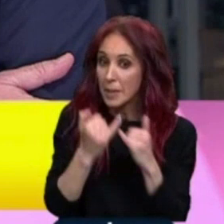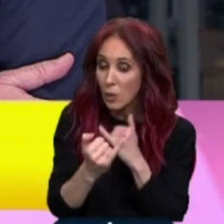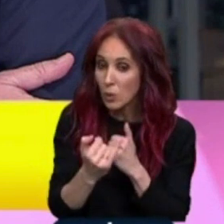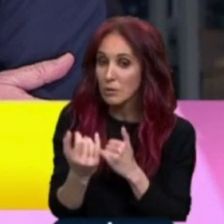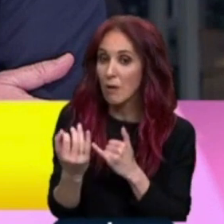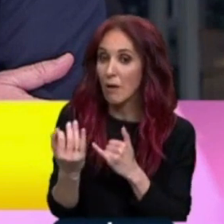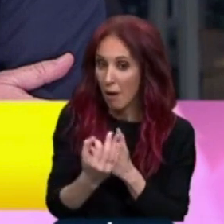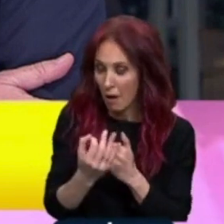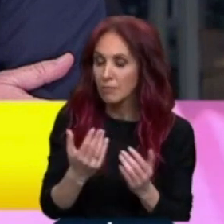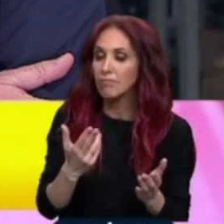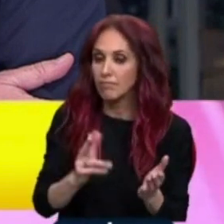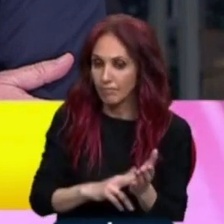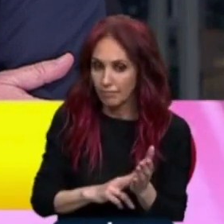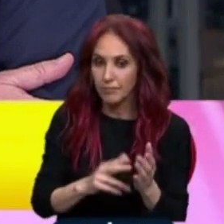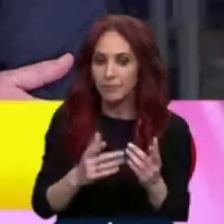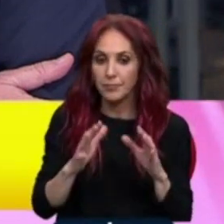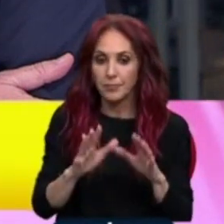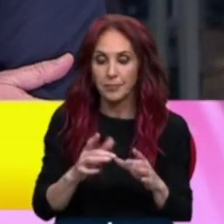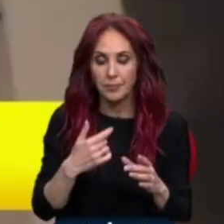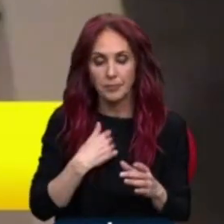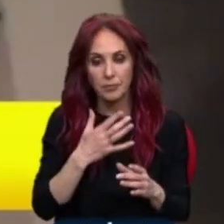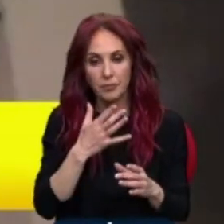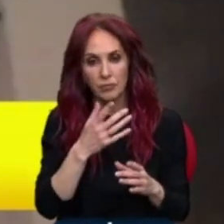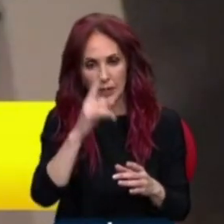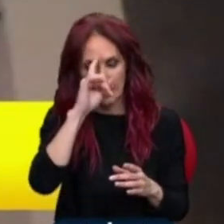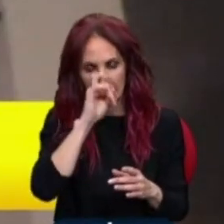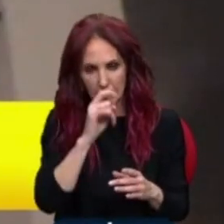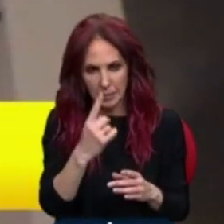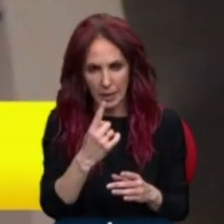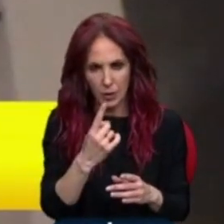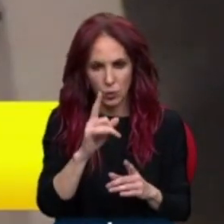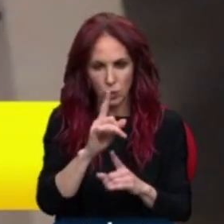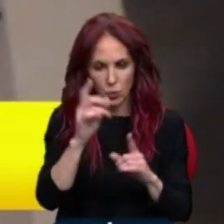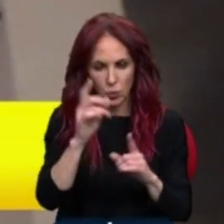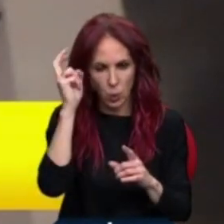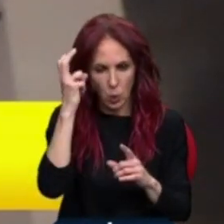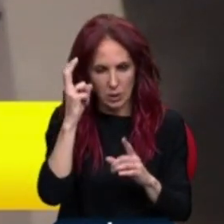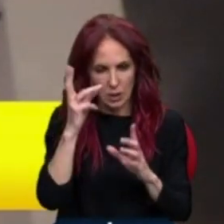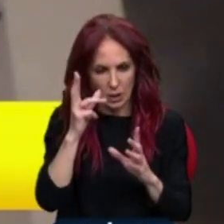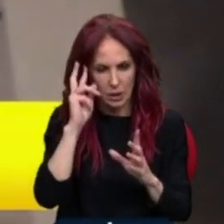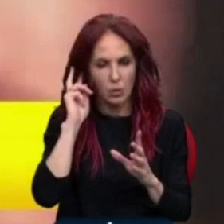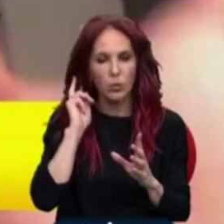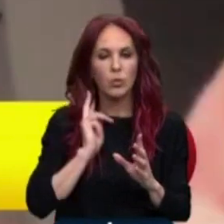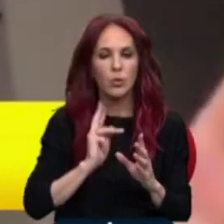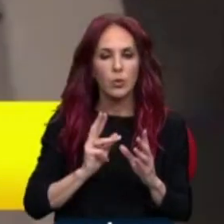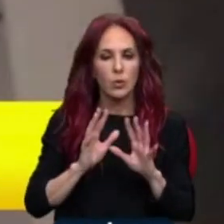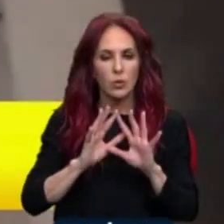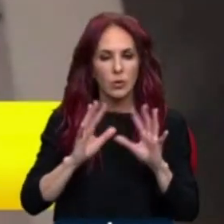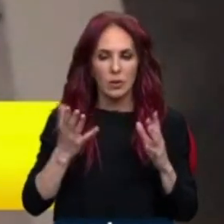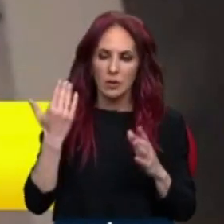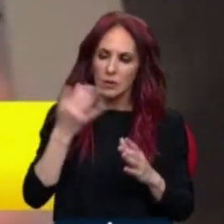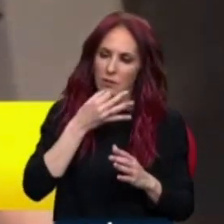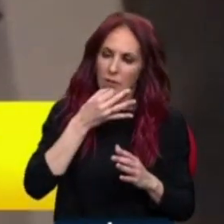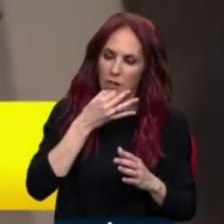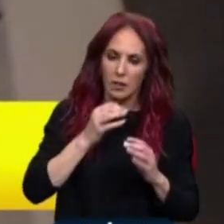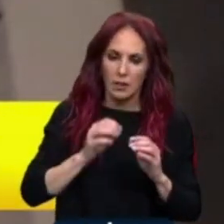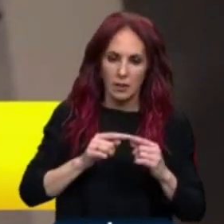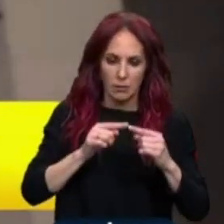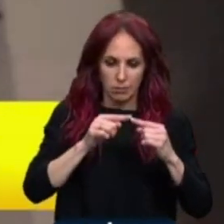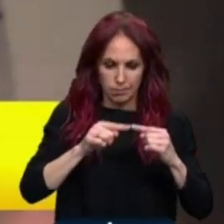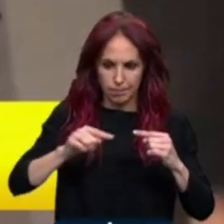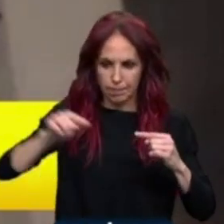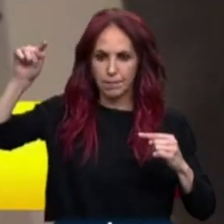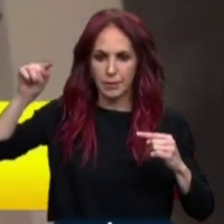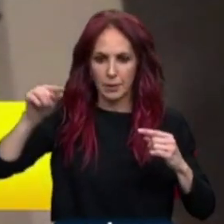Um mês perigosíssimo. Eu queria só recordar aqui um conceito que se tem falado muito, que é o crescimento